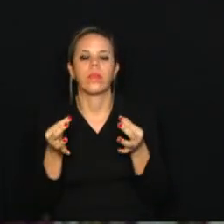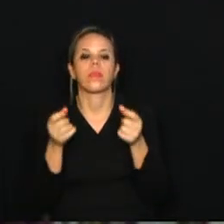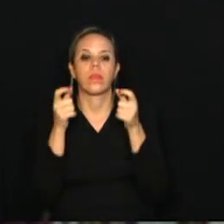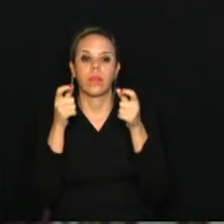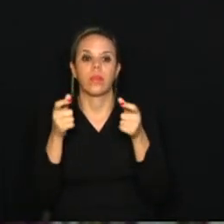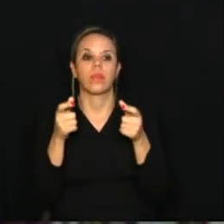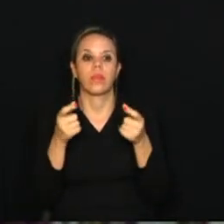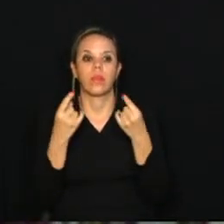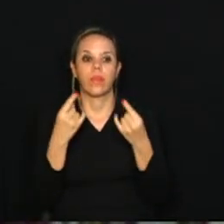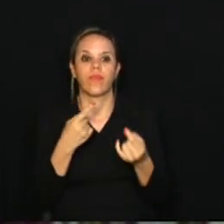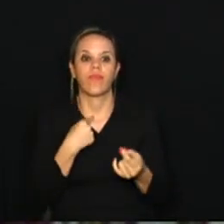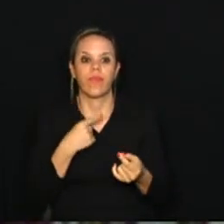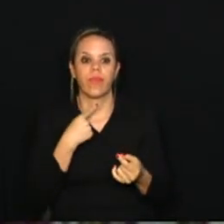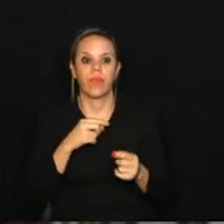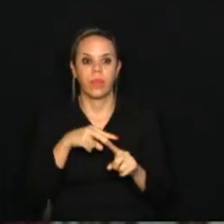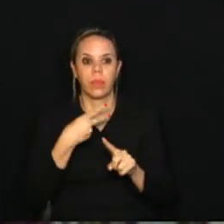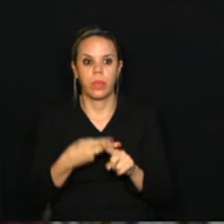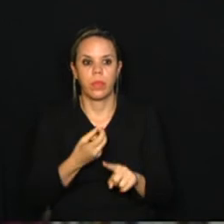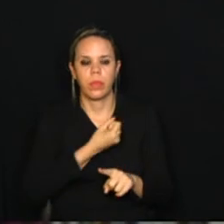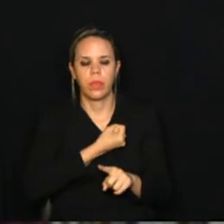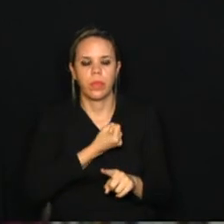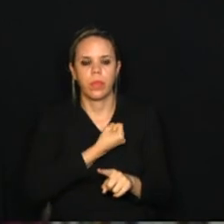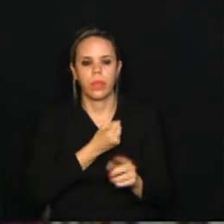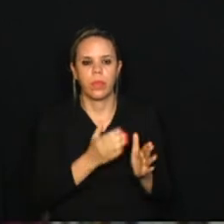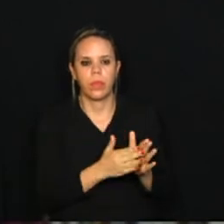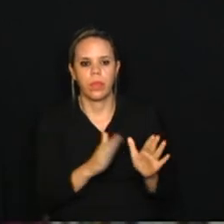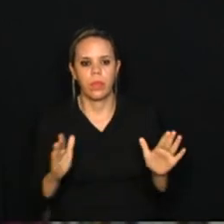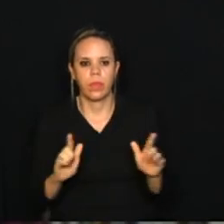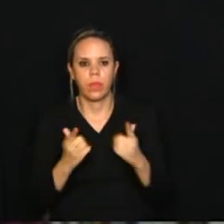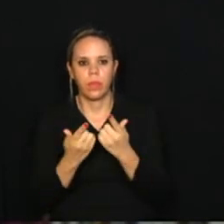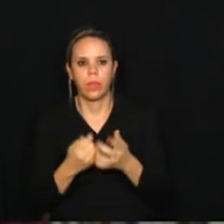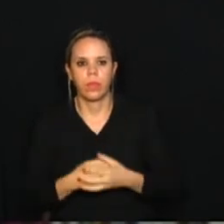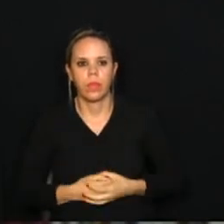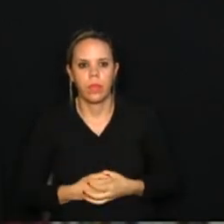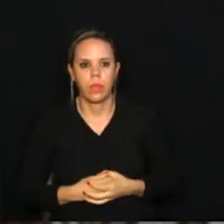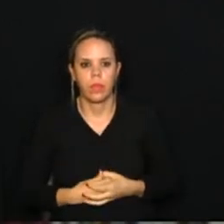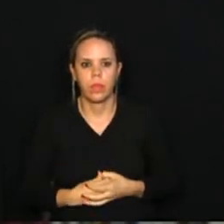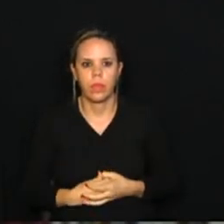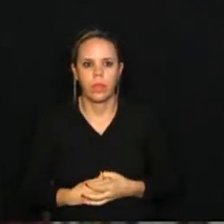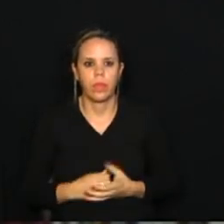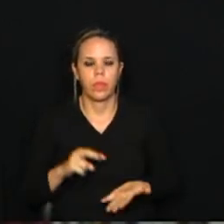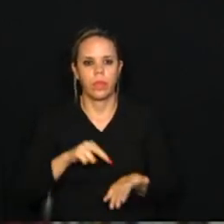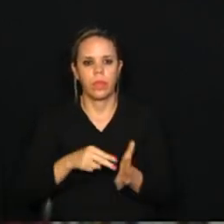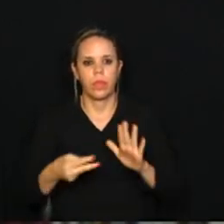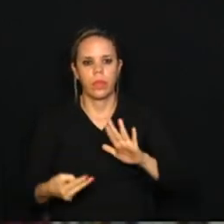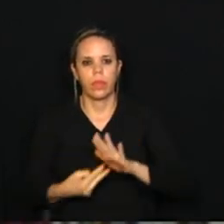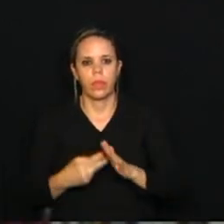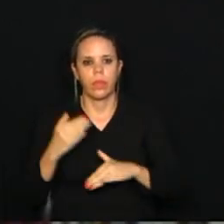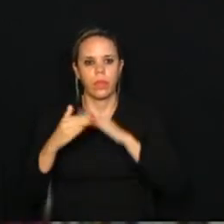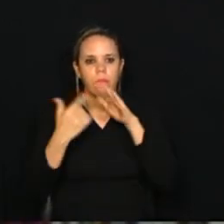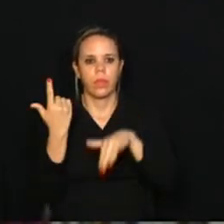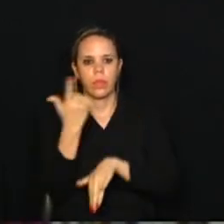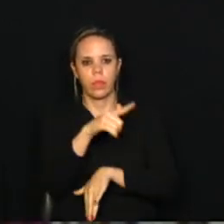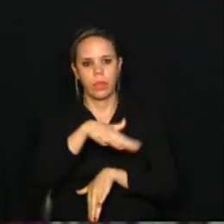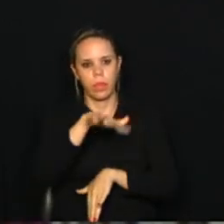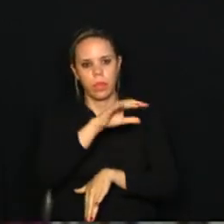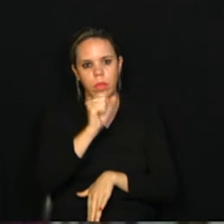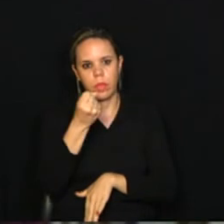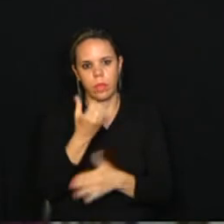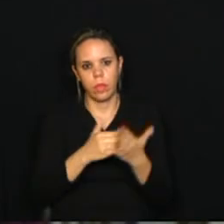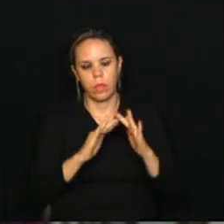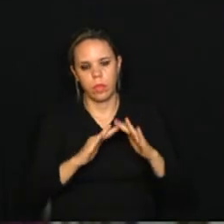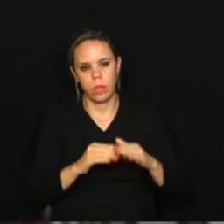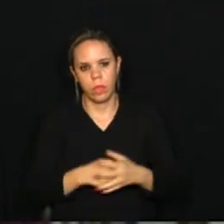ambicioso, é de dobrarmos esse número durante a gestão. isso significa construir 8